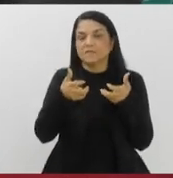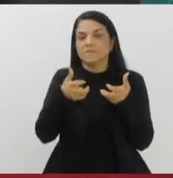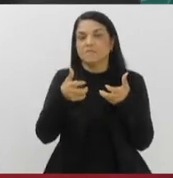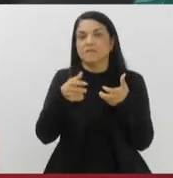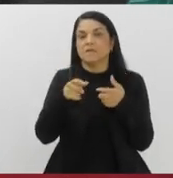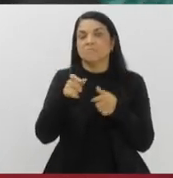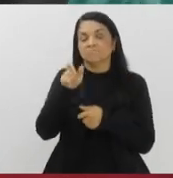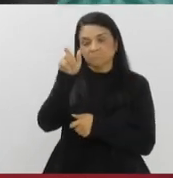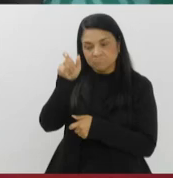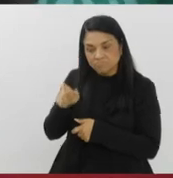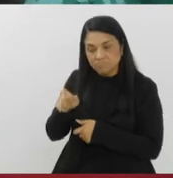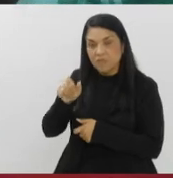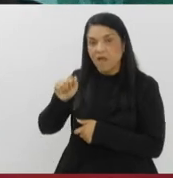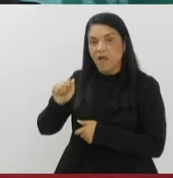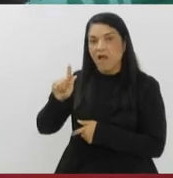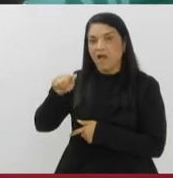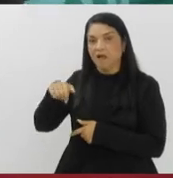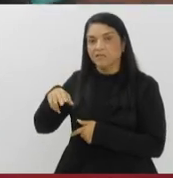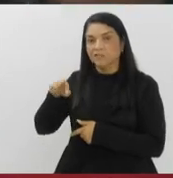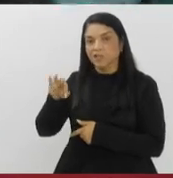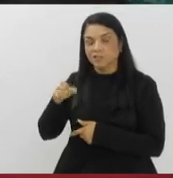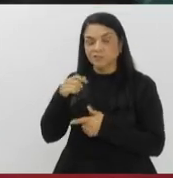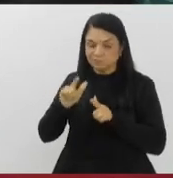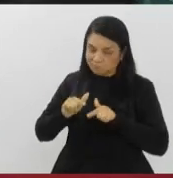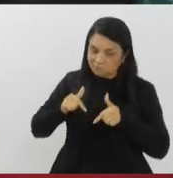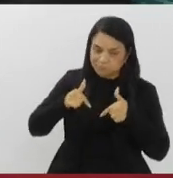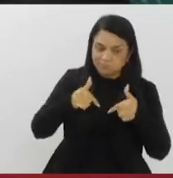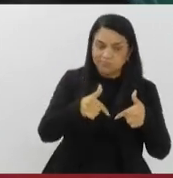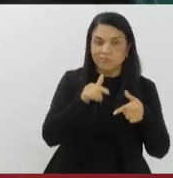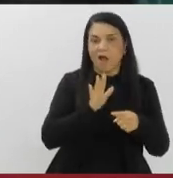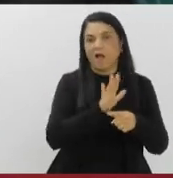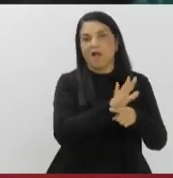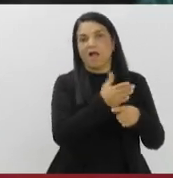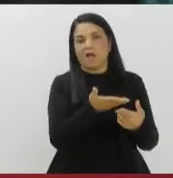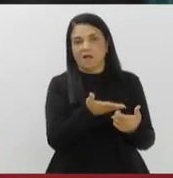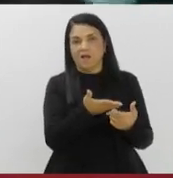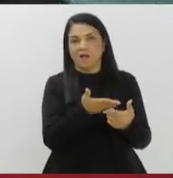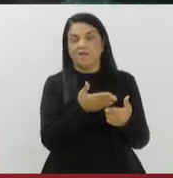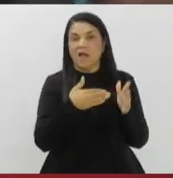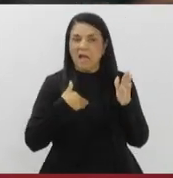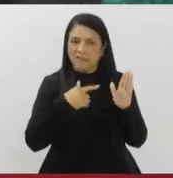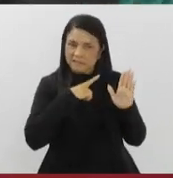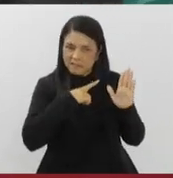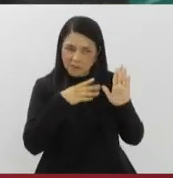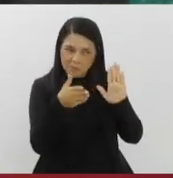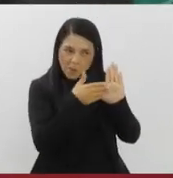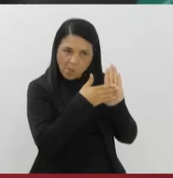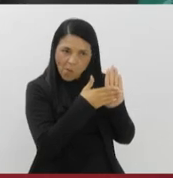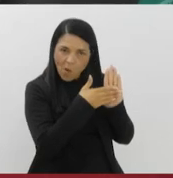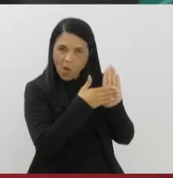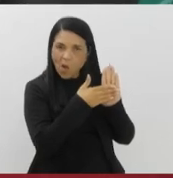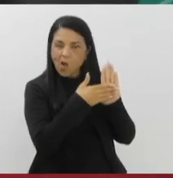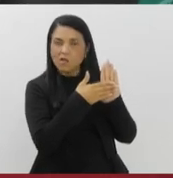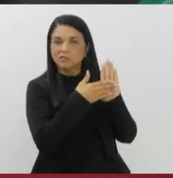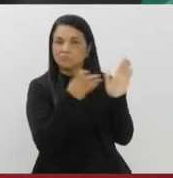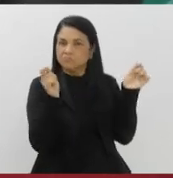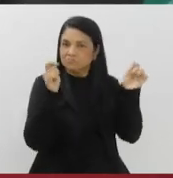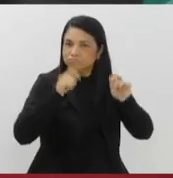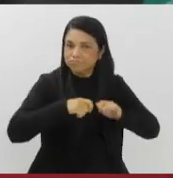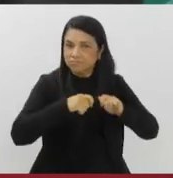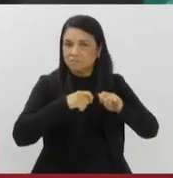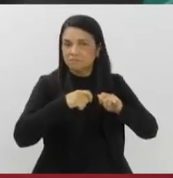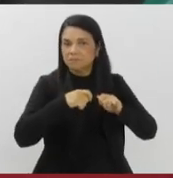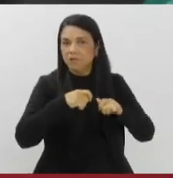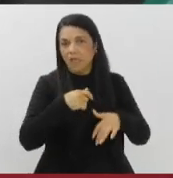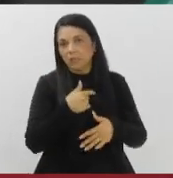agentes realmente possam atuar. Porque, senão, vai ter a proposta, vai ter a possibilidade, né, mas não